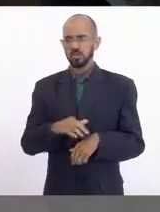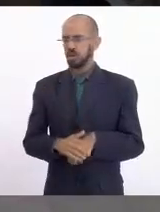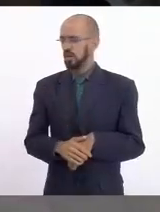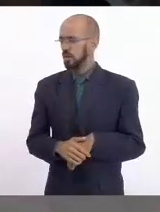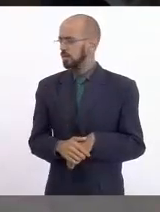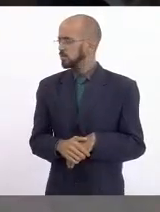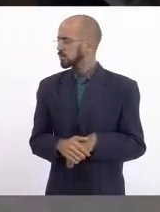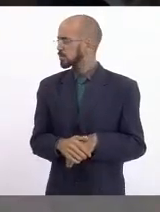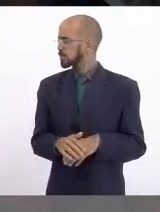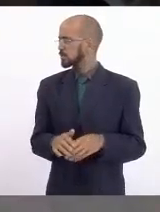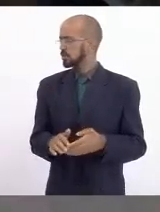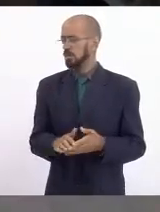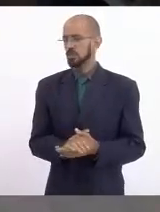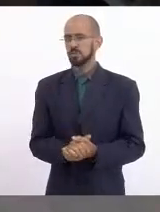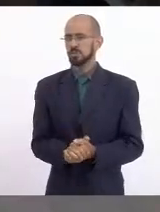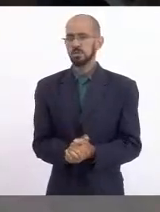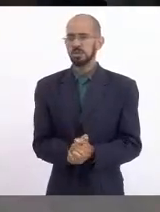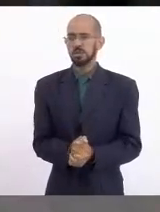concorrência